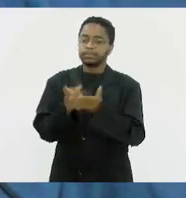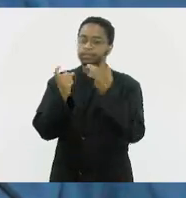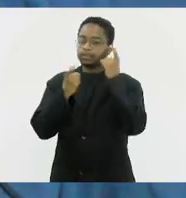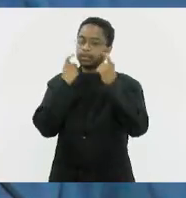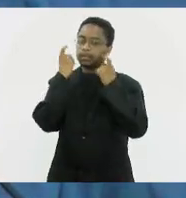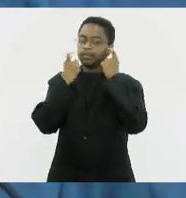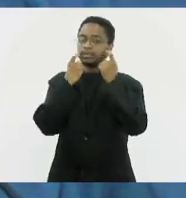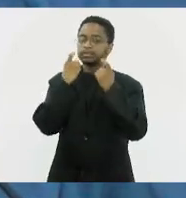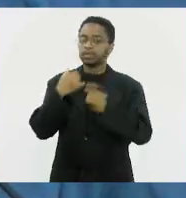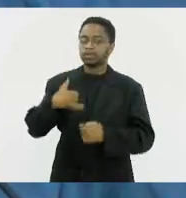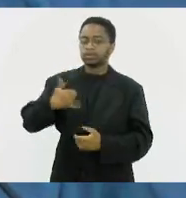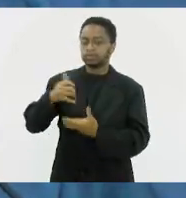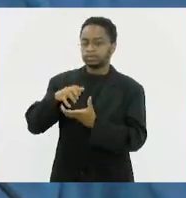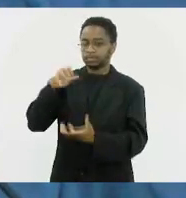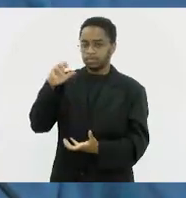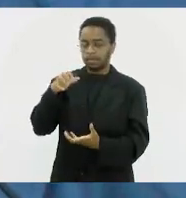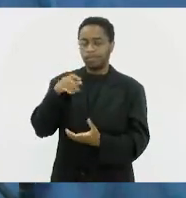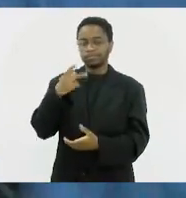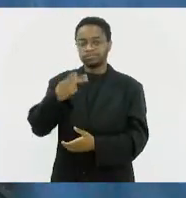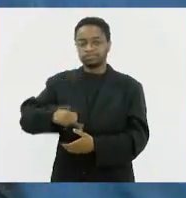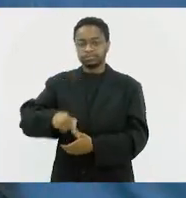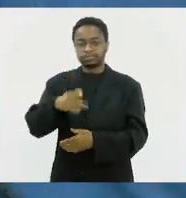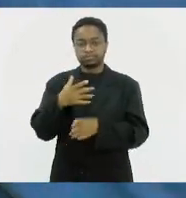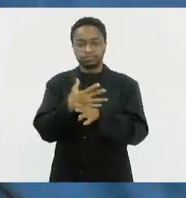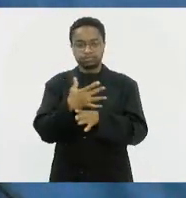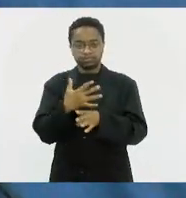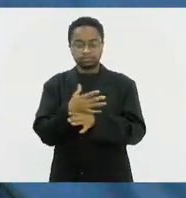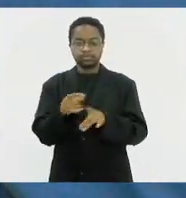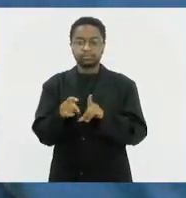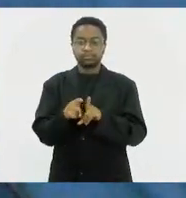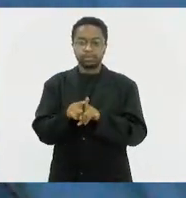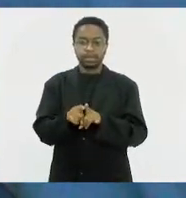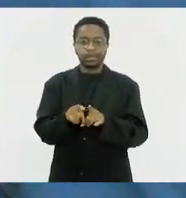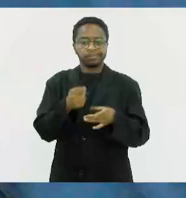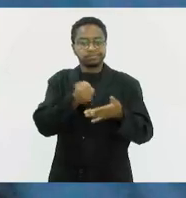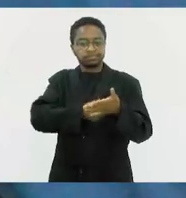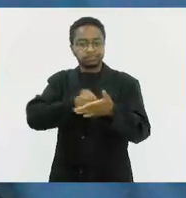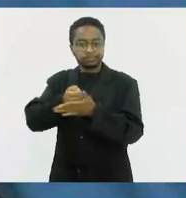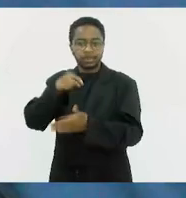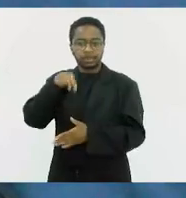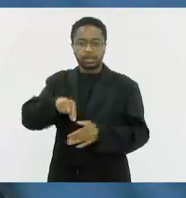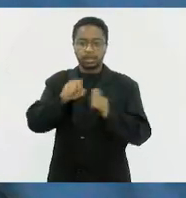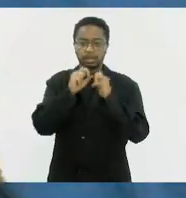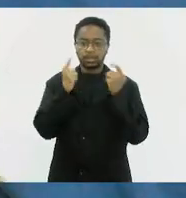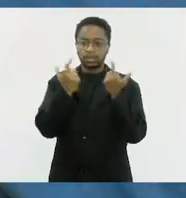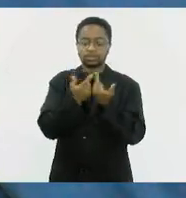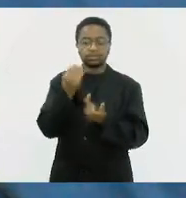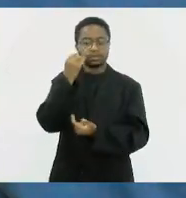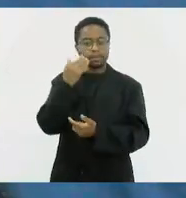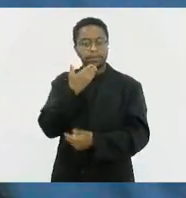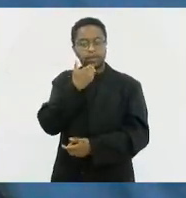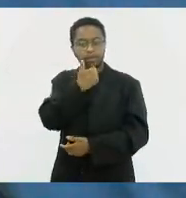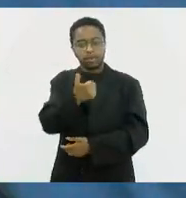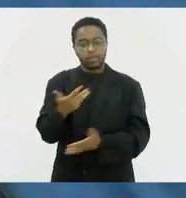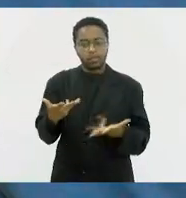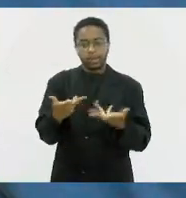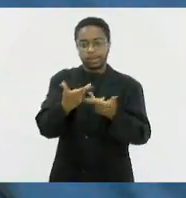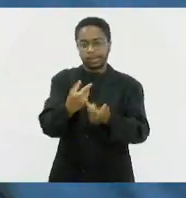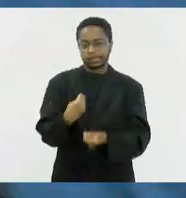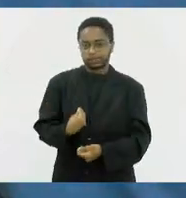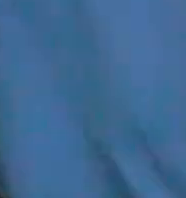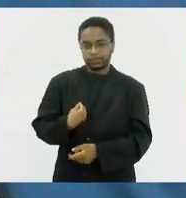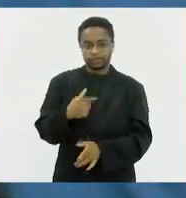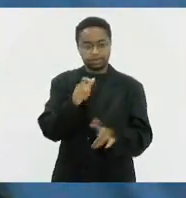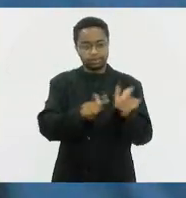com a terceira idade do nosso município, briga muito nessa casa pela melhoria, pela qualidade de vida da terceira